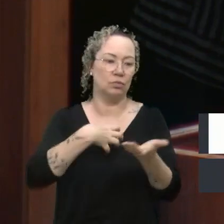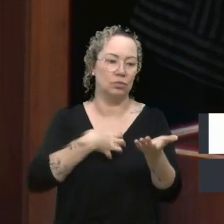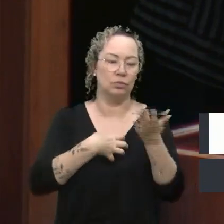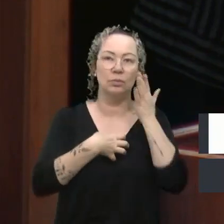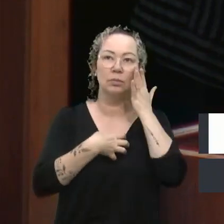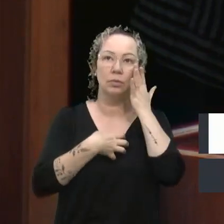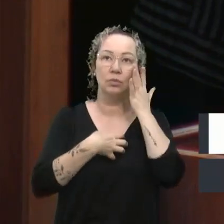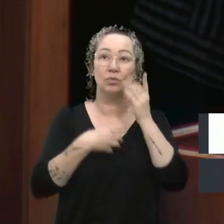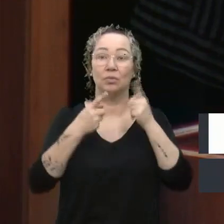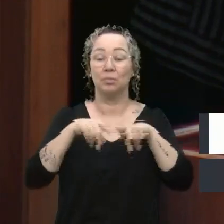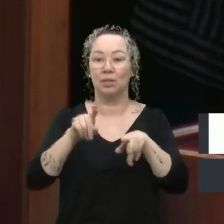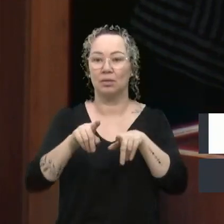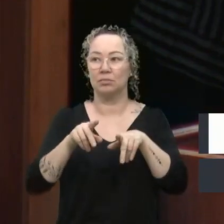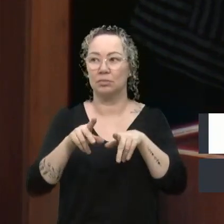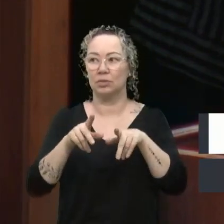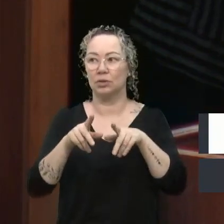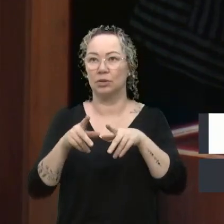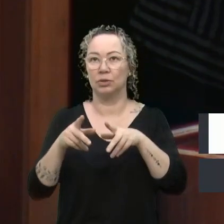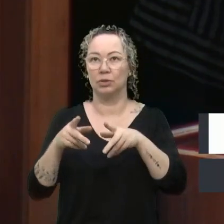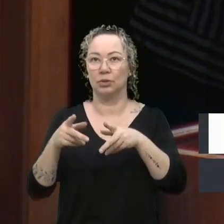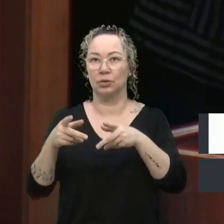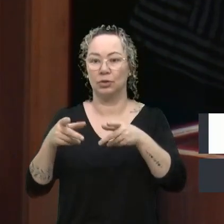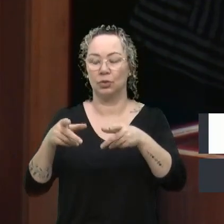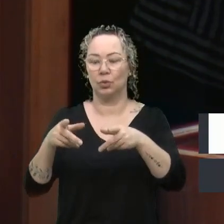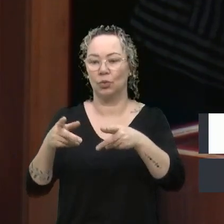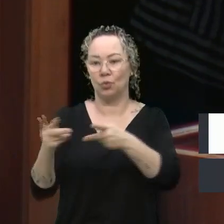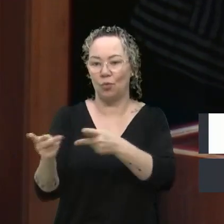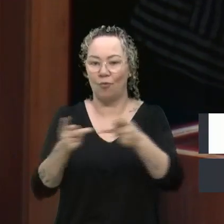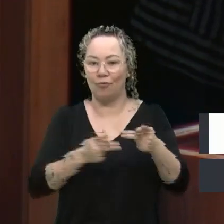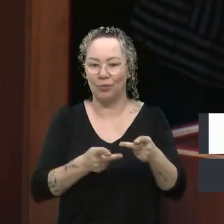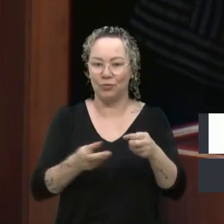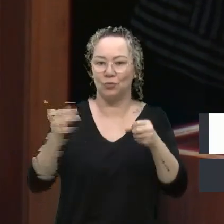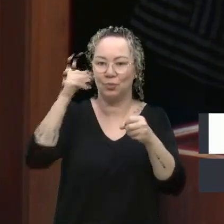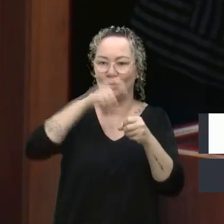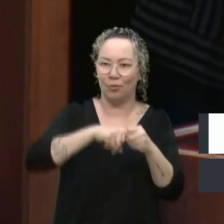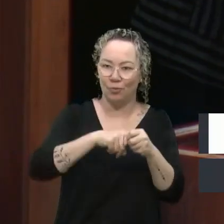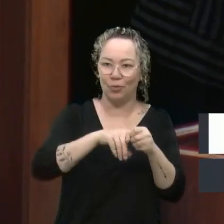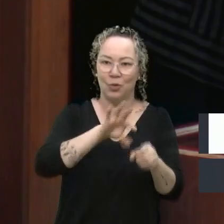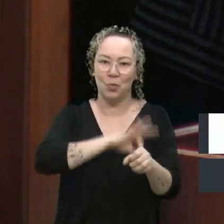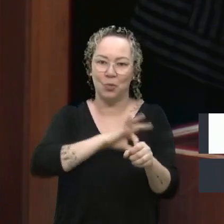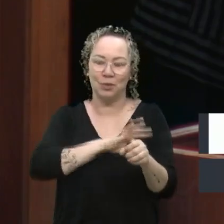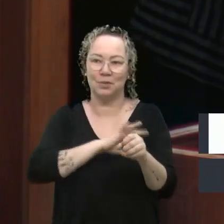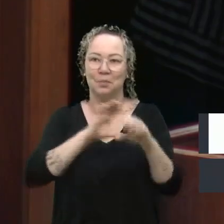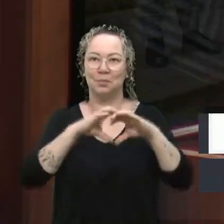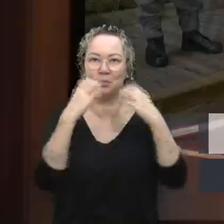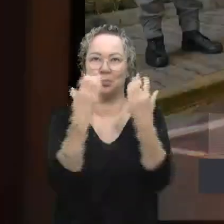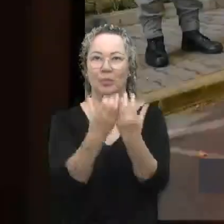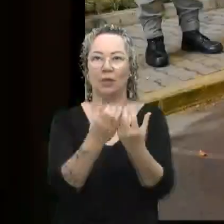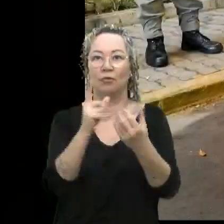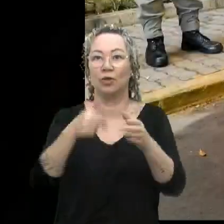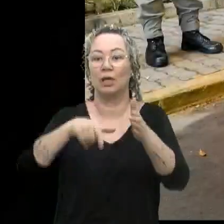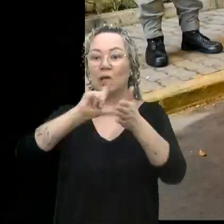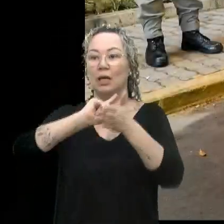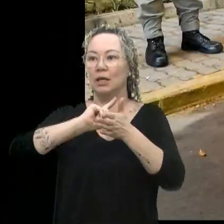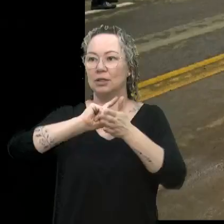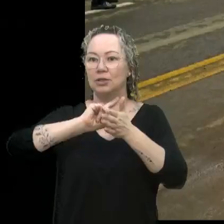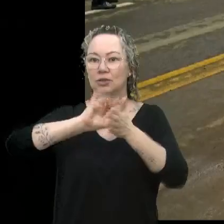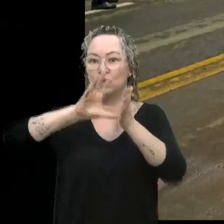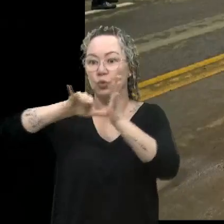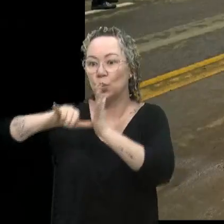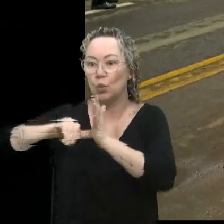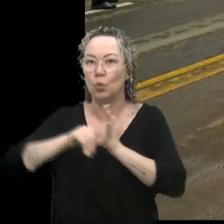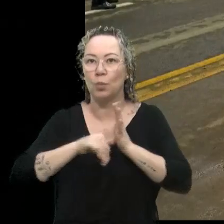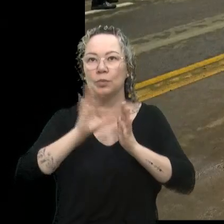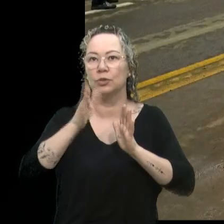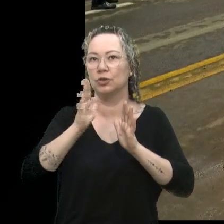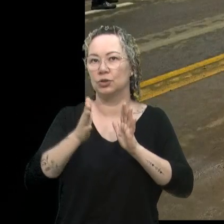o convite para a retomada do policiamento comunitário foi antes daquela situação de sequestro. Já estava definida